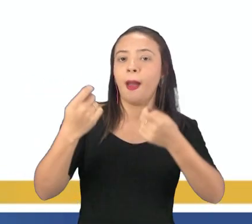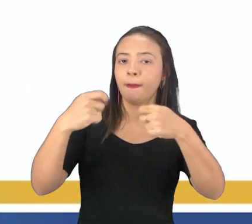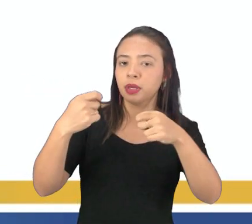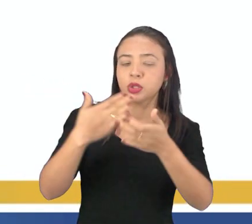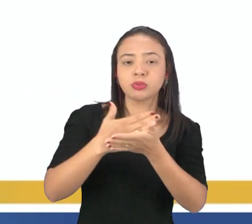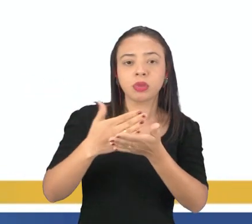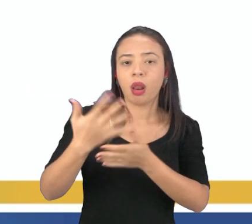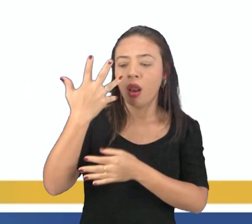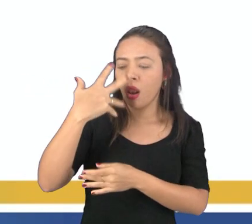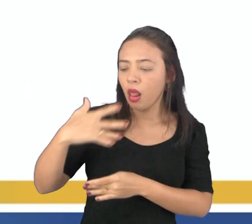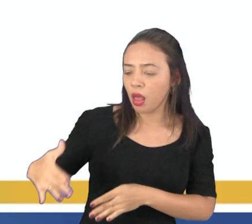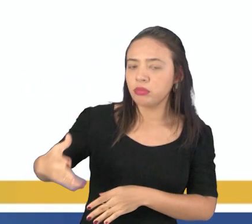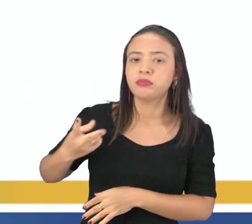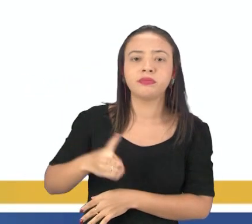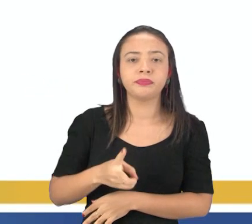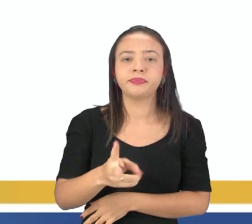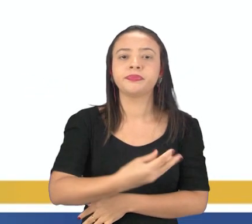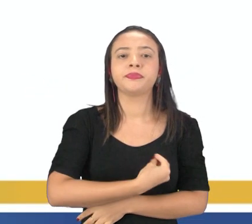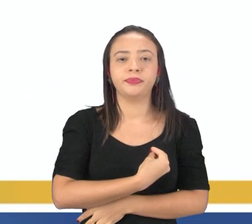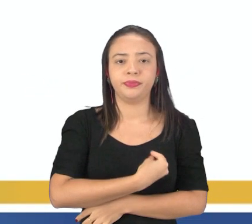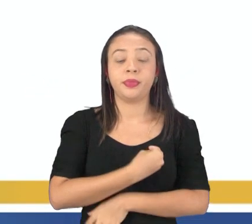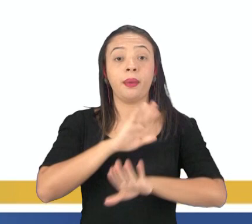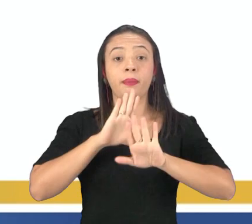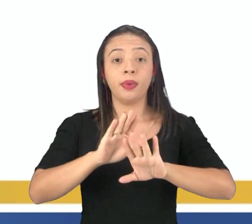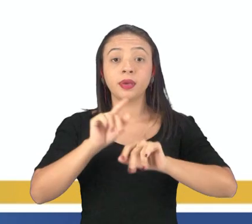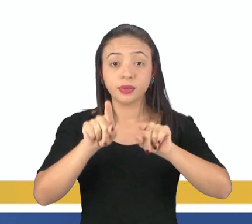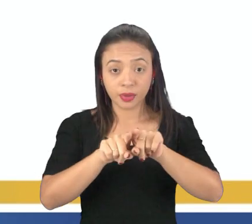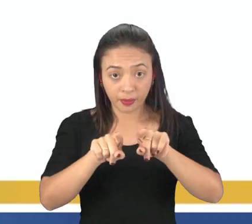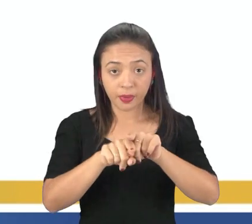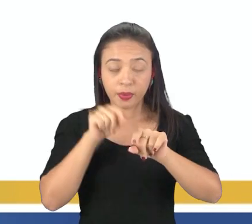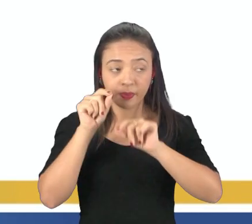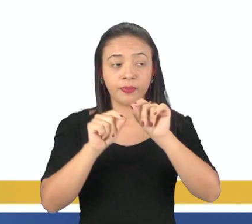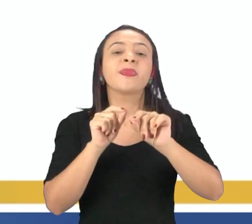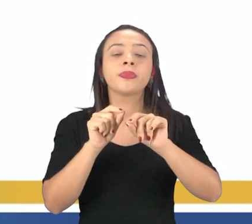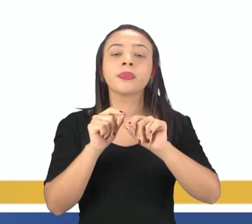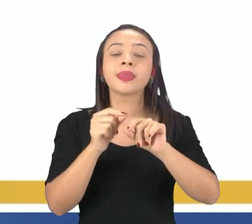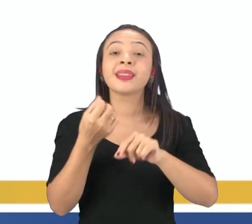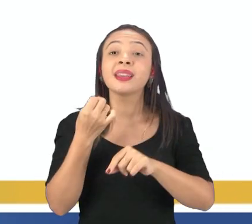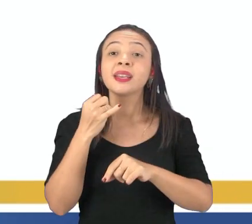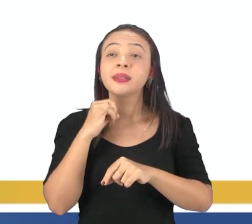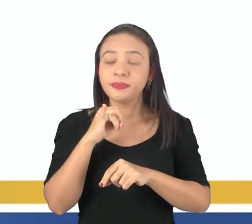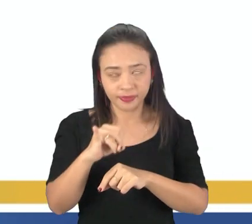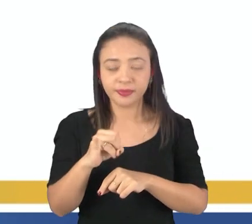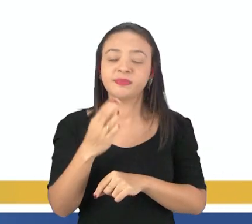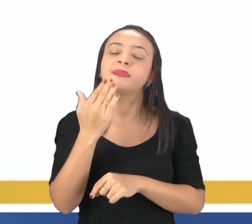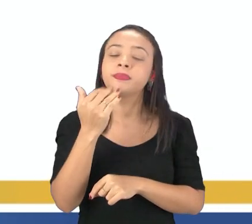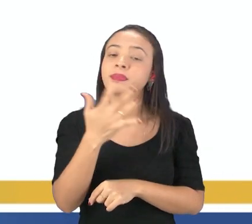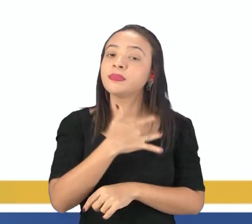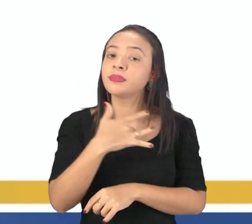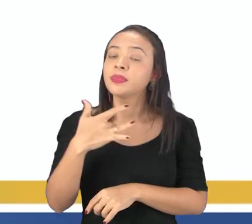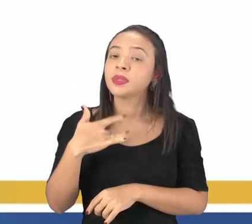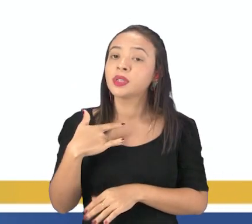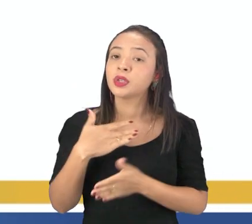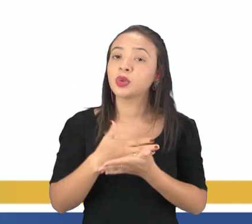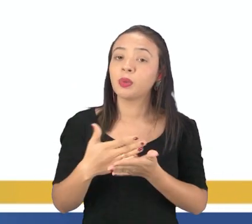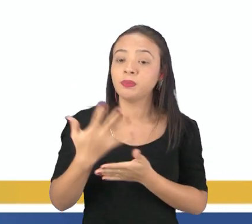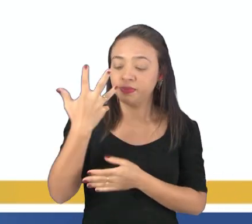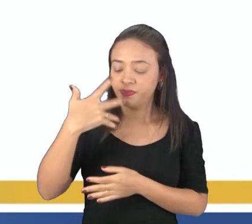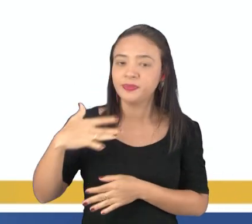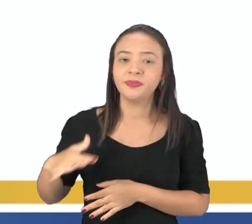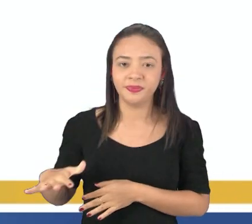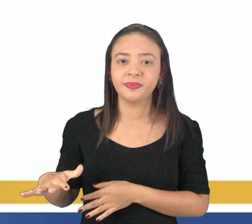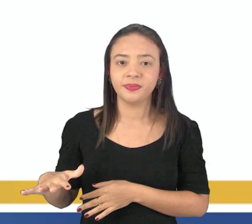para acontecer. O correto é que ela se estenda por toda a nossa vida. Só que também tem uma questão. Se essa